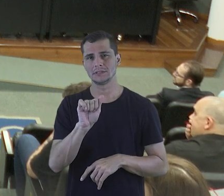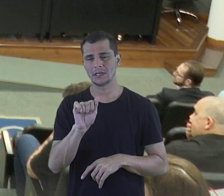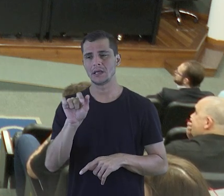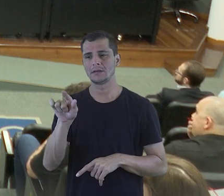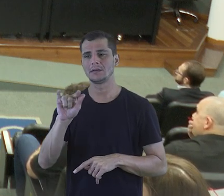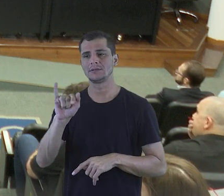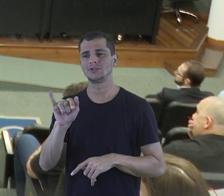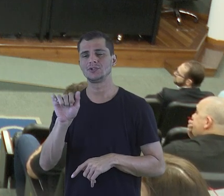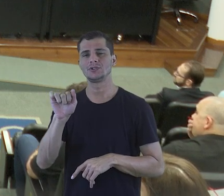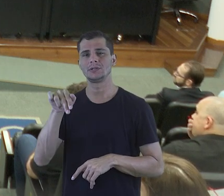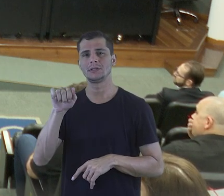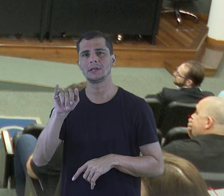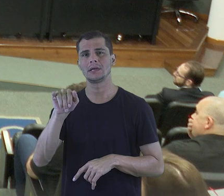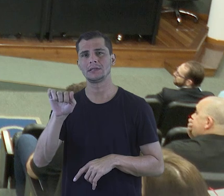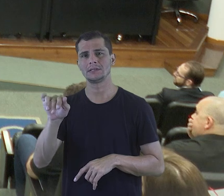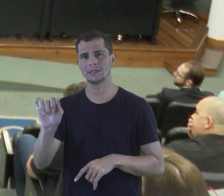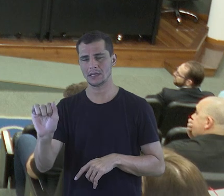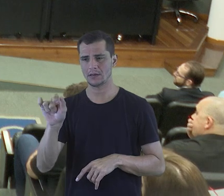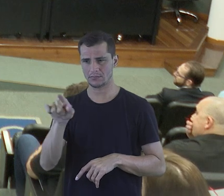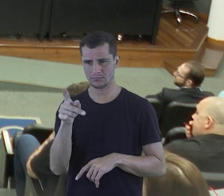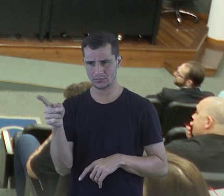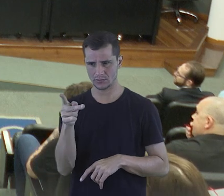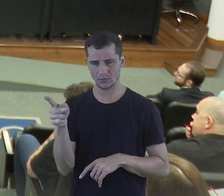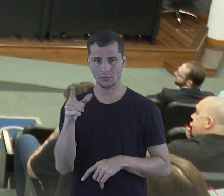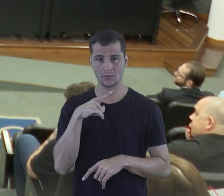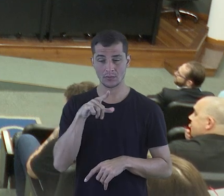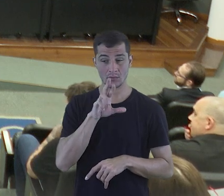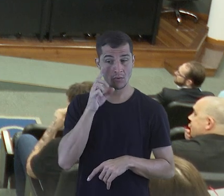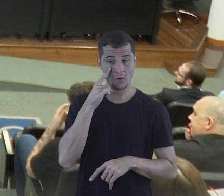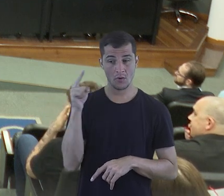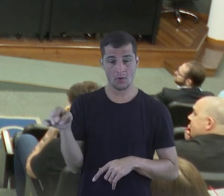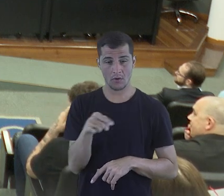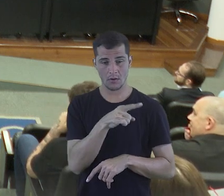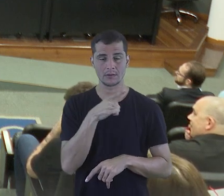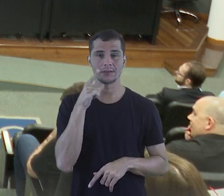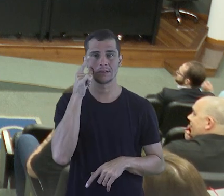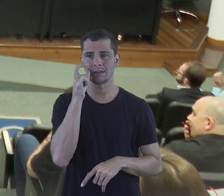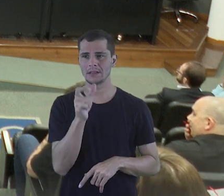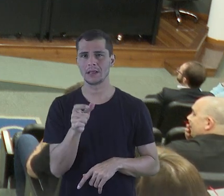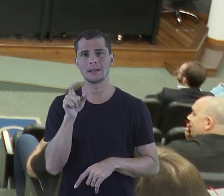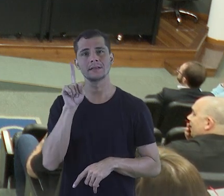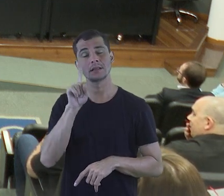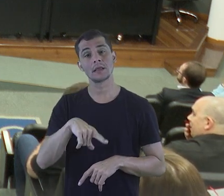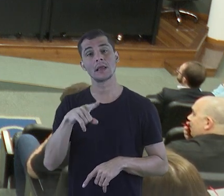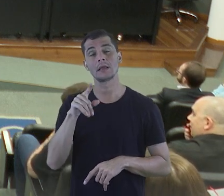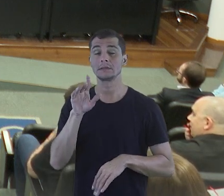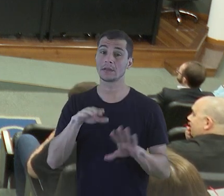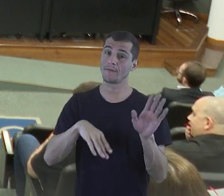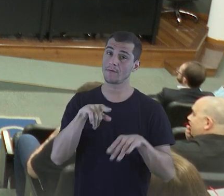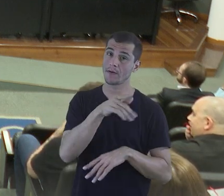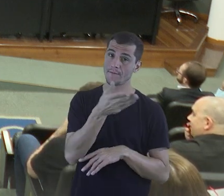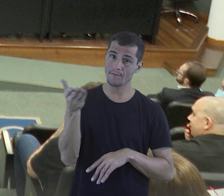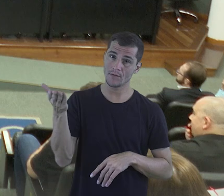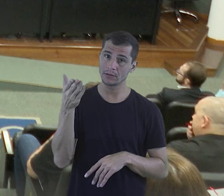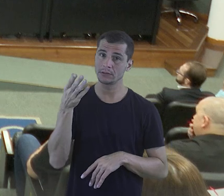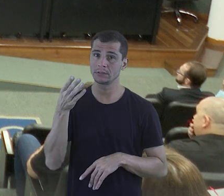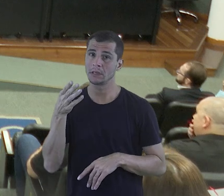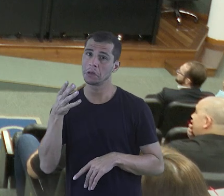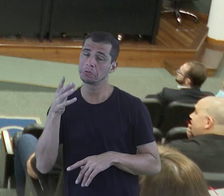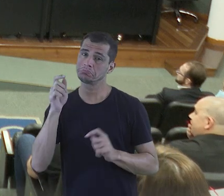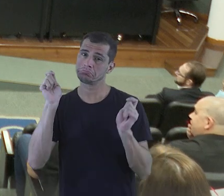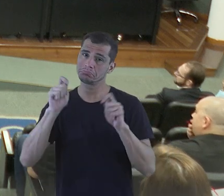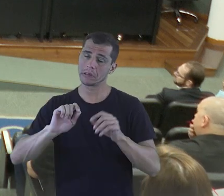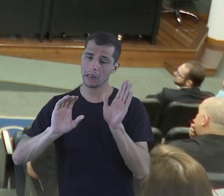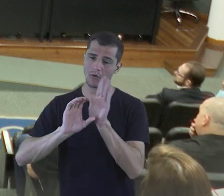linkado no hot site então é dá para você uma coisa que seria interessante talvez por uma